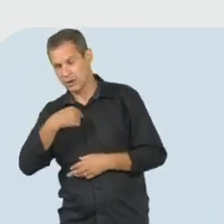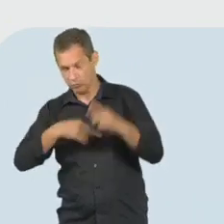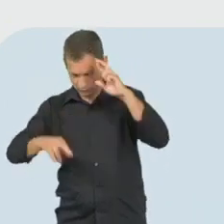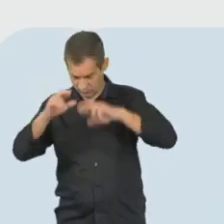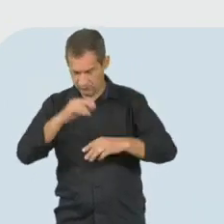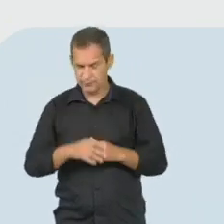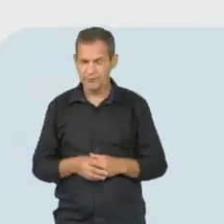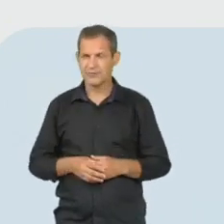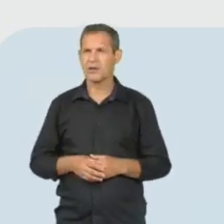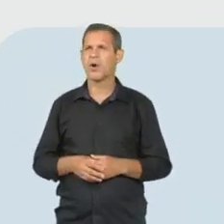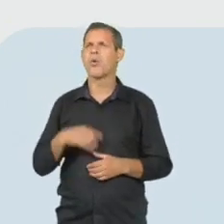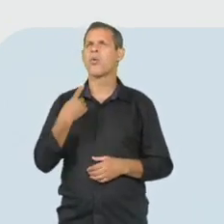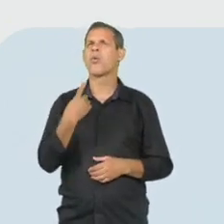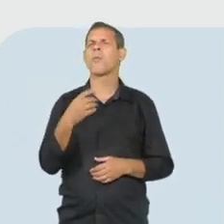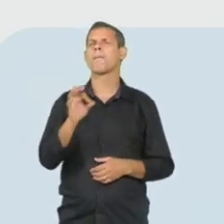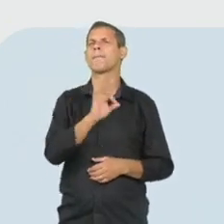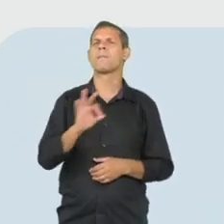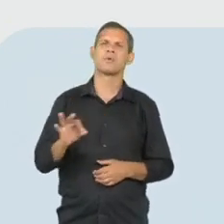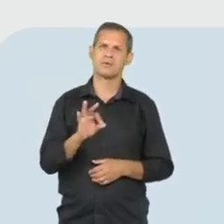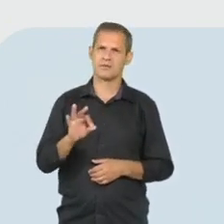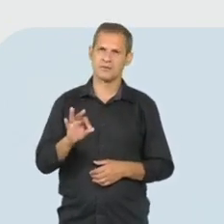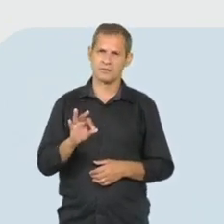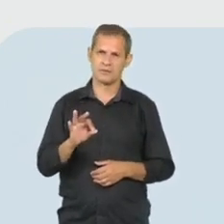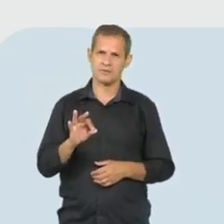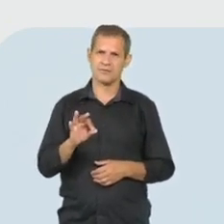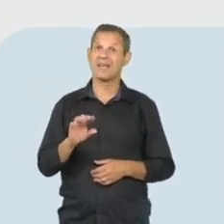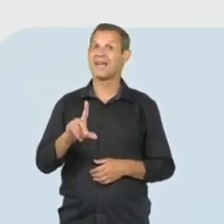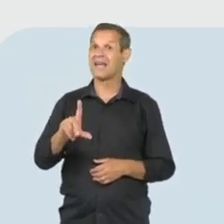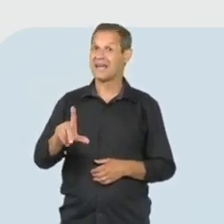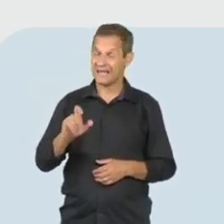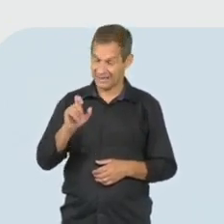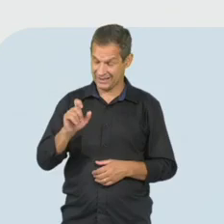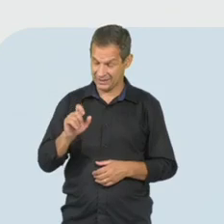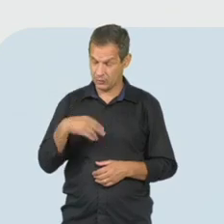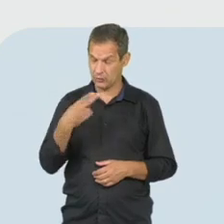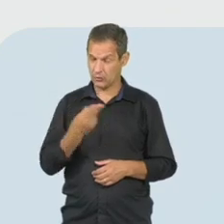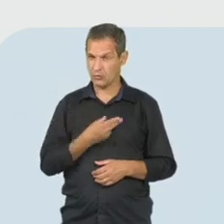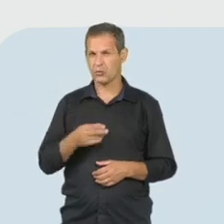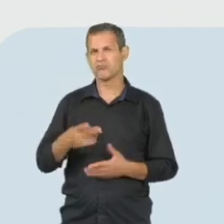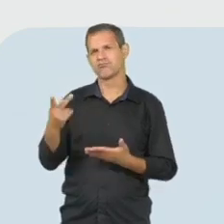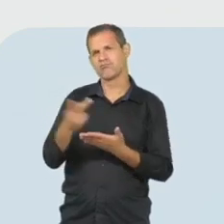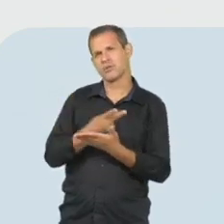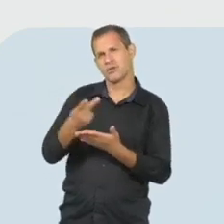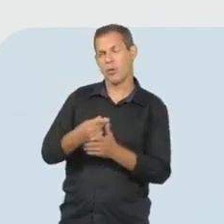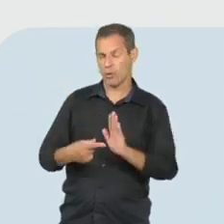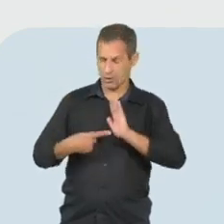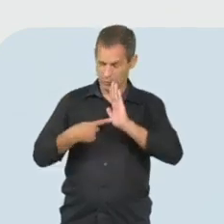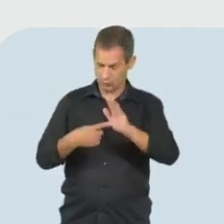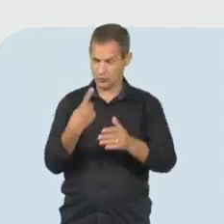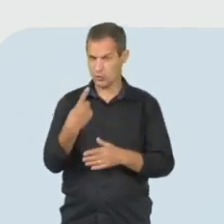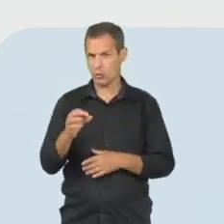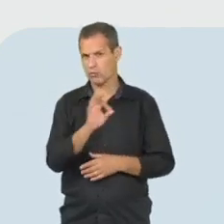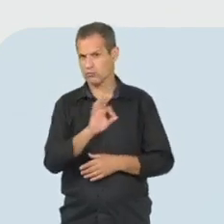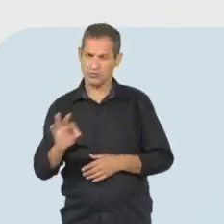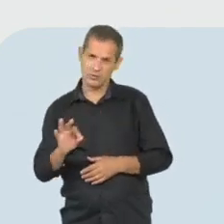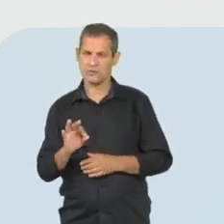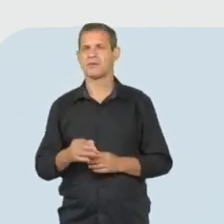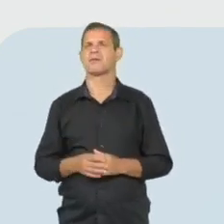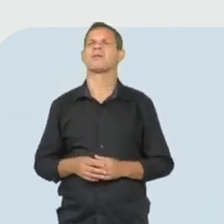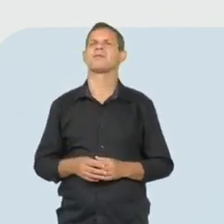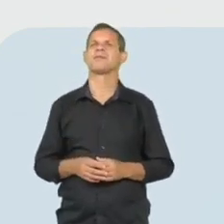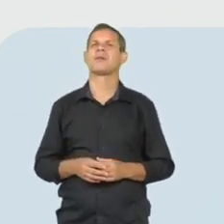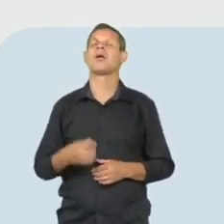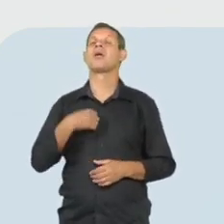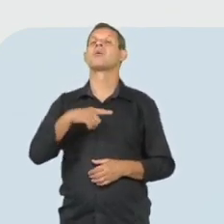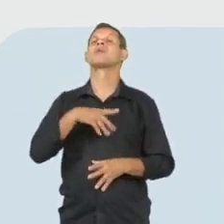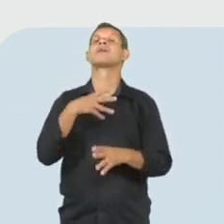verificação aqui de 1%, que seria o nosso erro. Então, estou apresentando aqui 1%. Eu